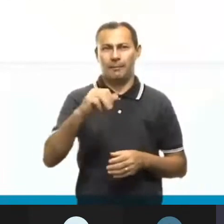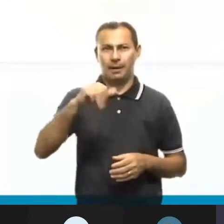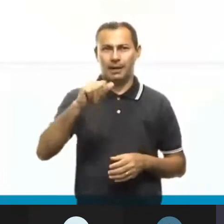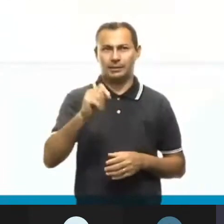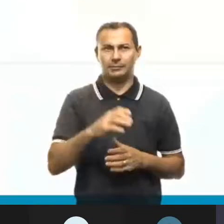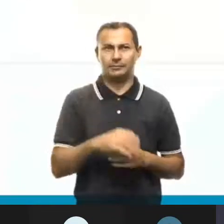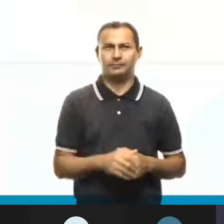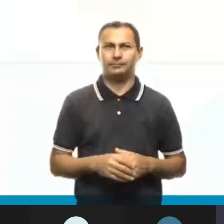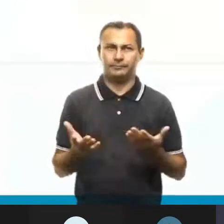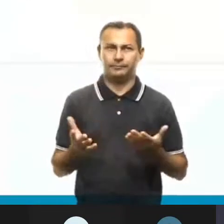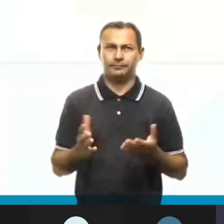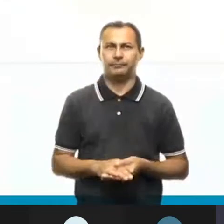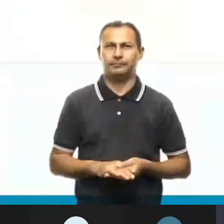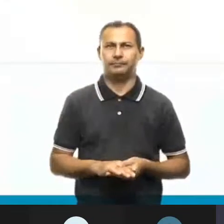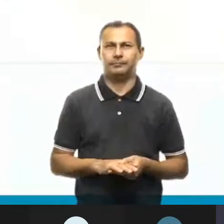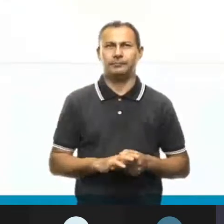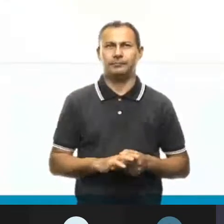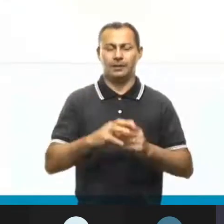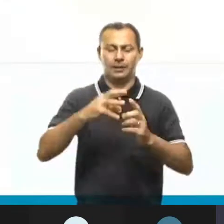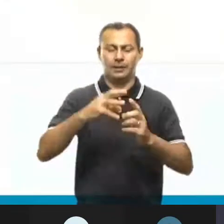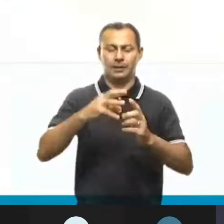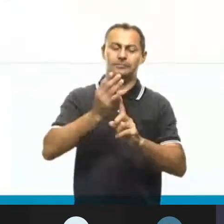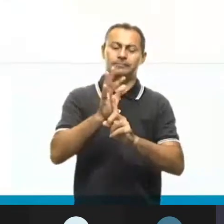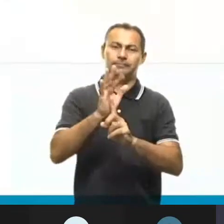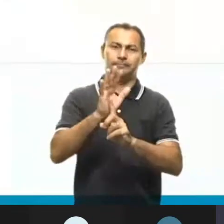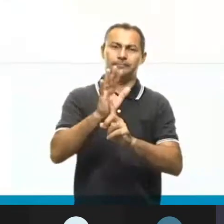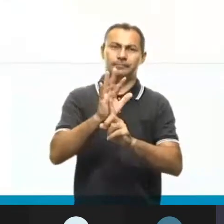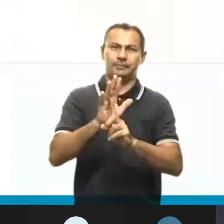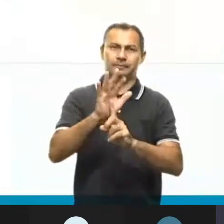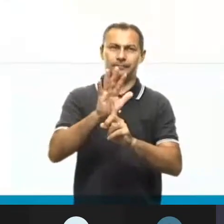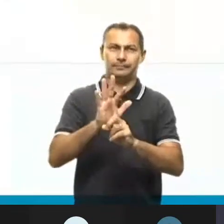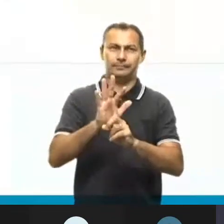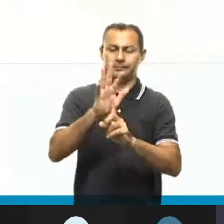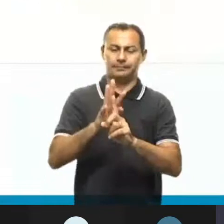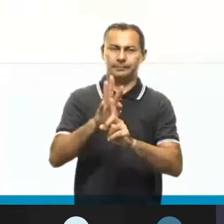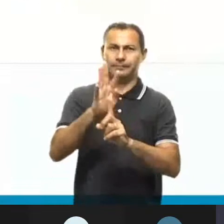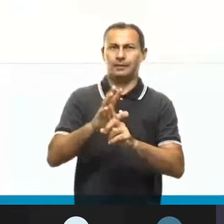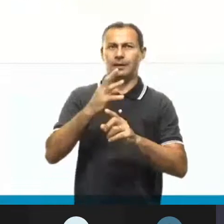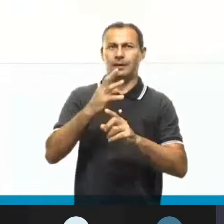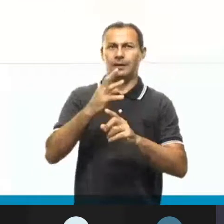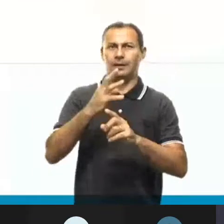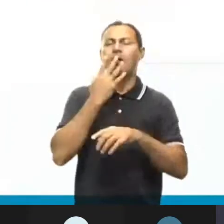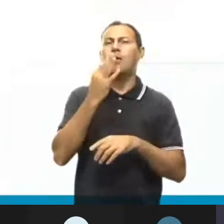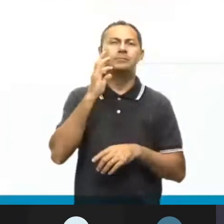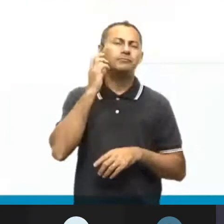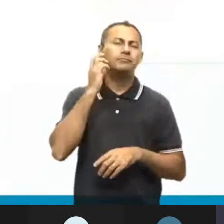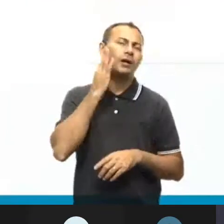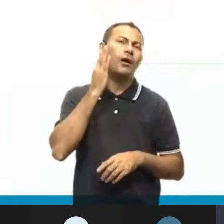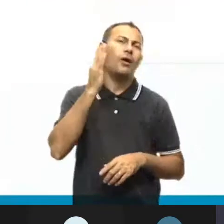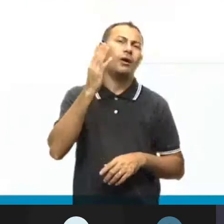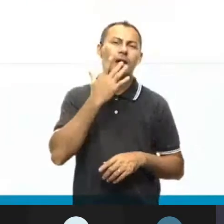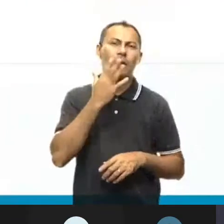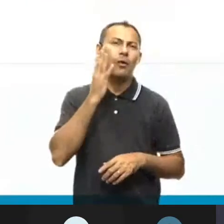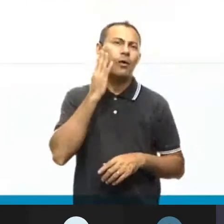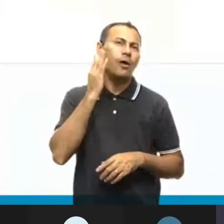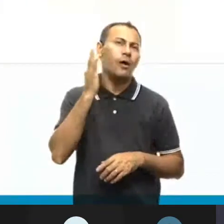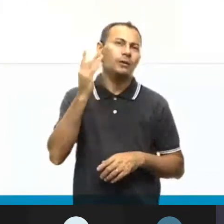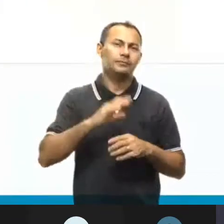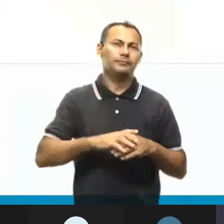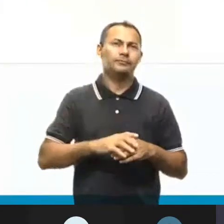camada de células aqui. E elas são, ó, ciliadas, tá? Então, essa manchinha rosa mais clarinha que a gente vê aqui,